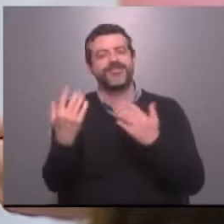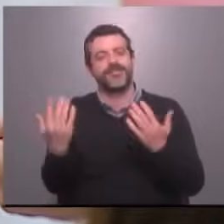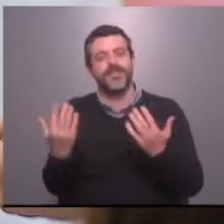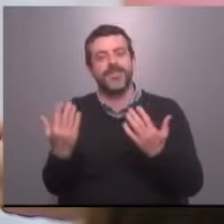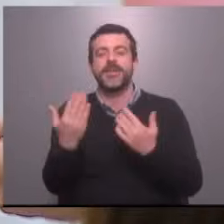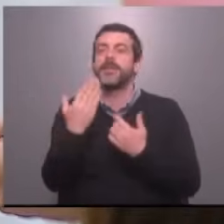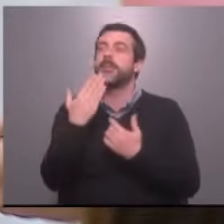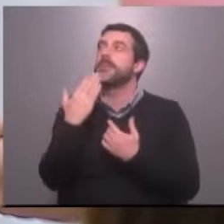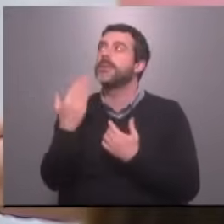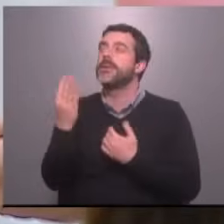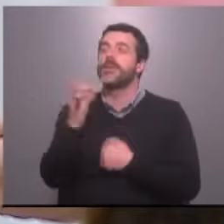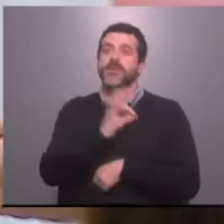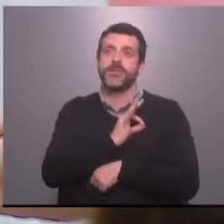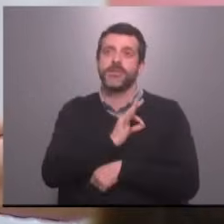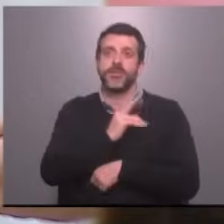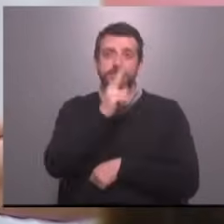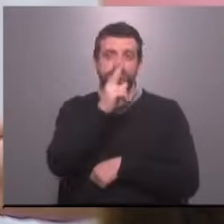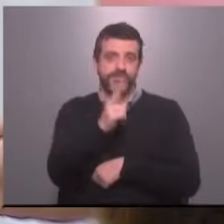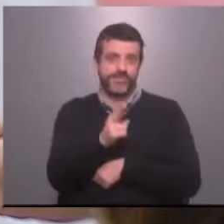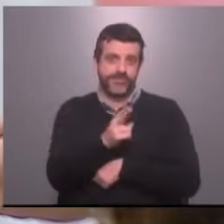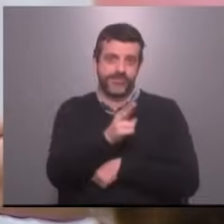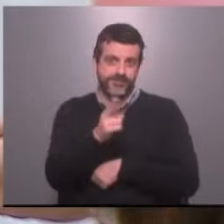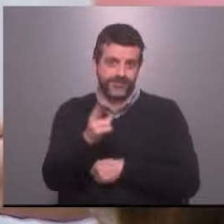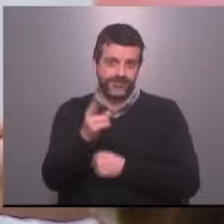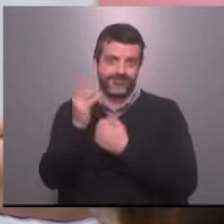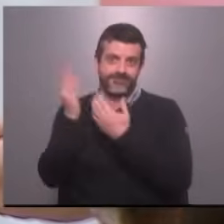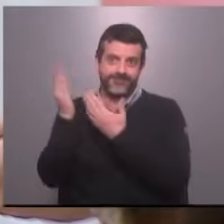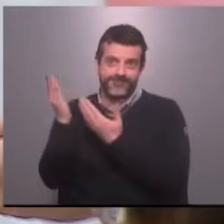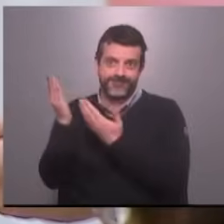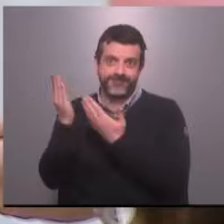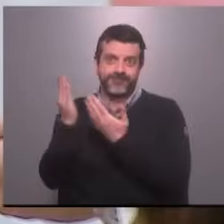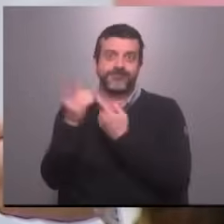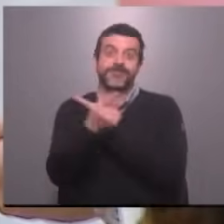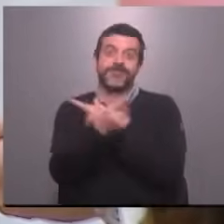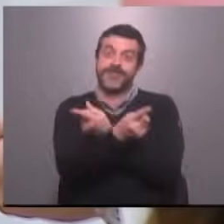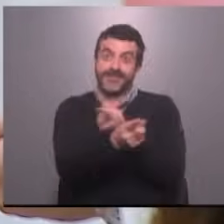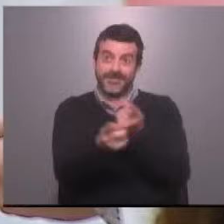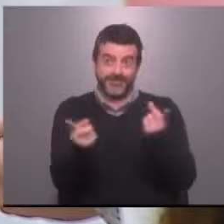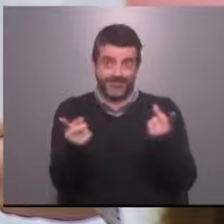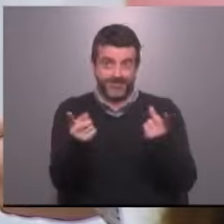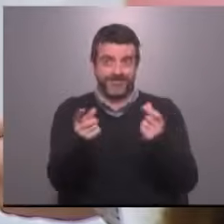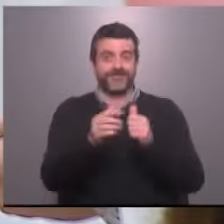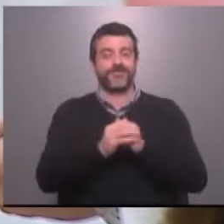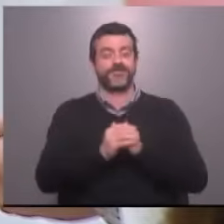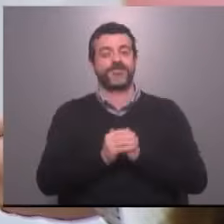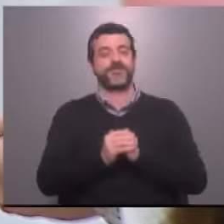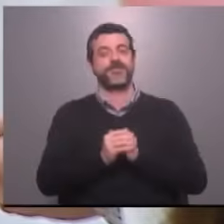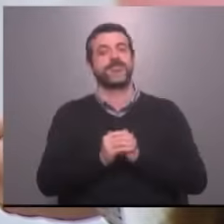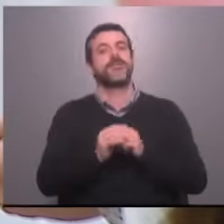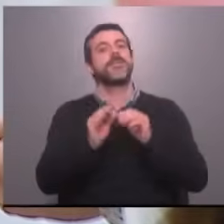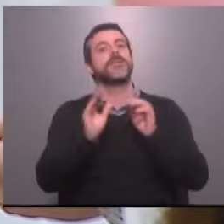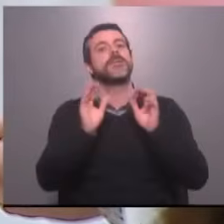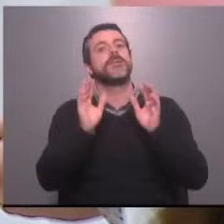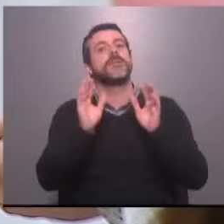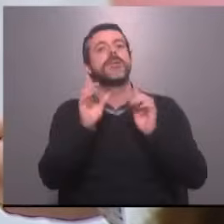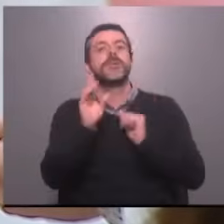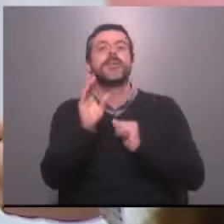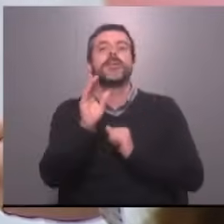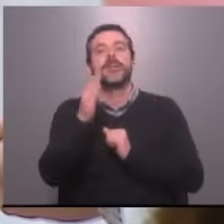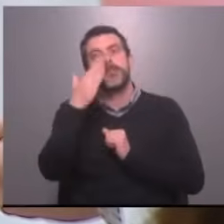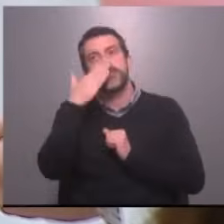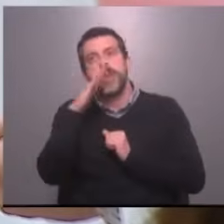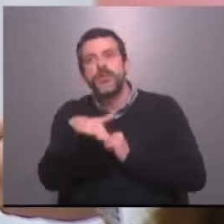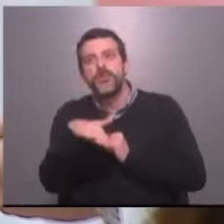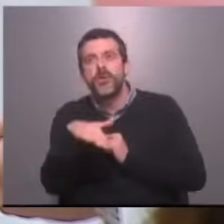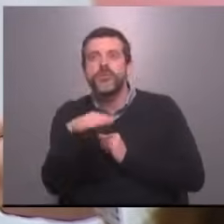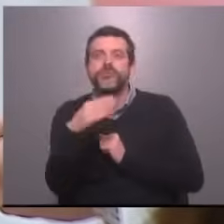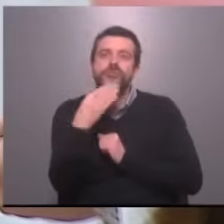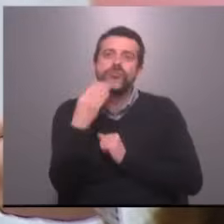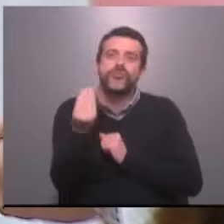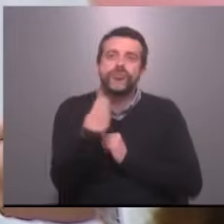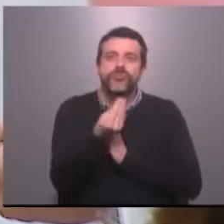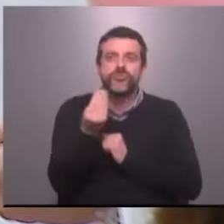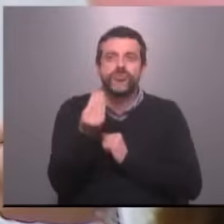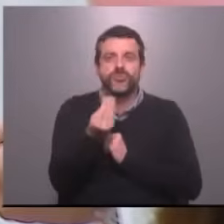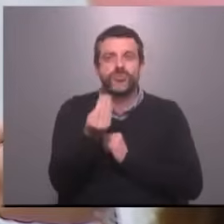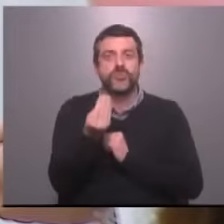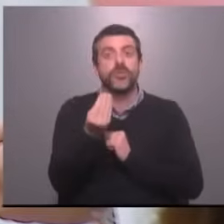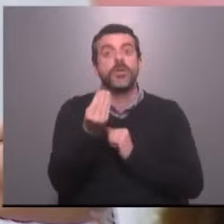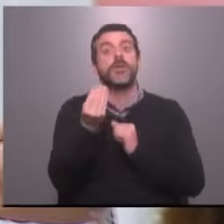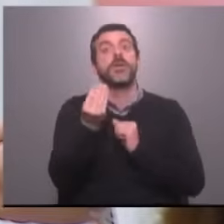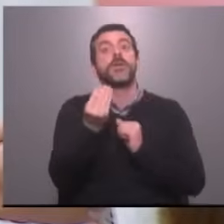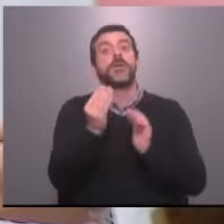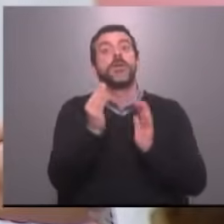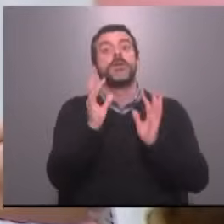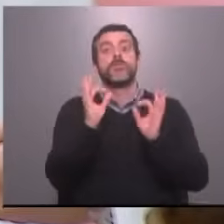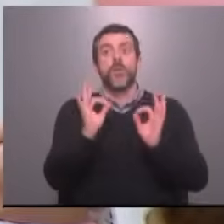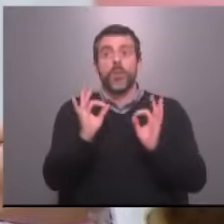vós. Vamos invocar então a bênção do Senhor para vocês, mais novitos,